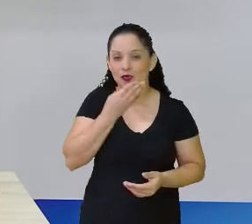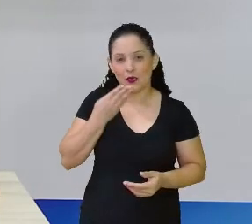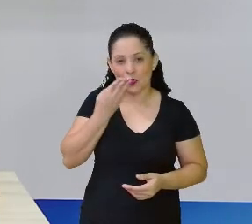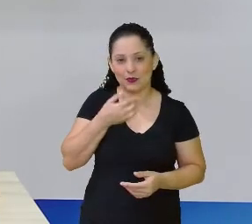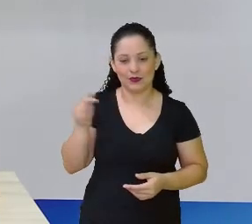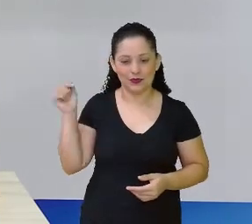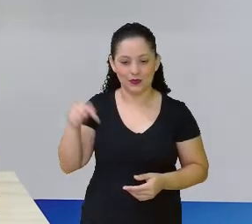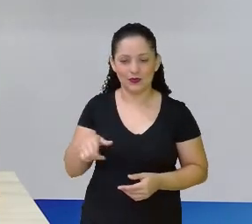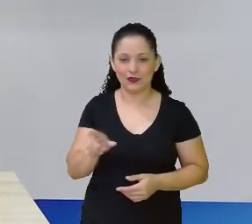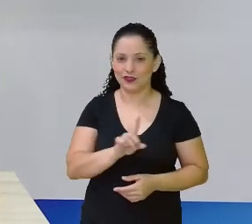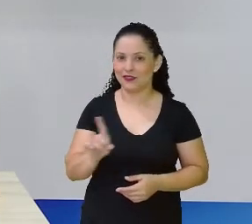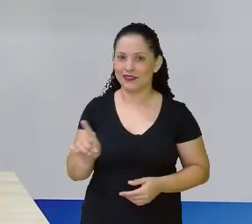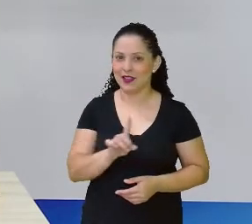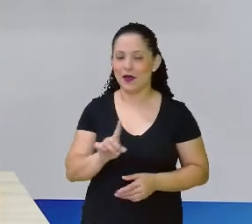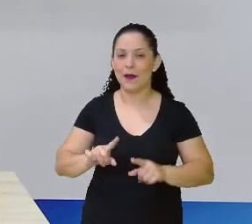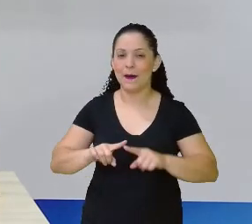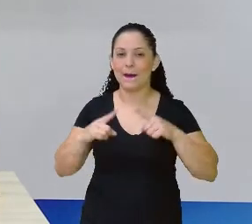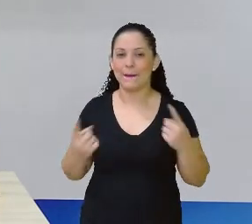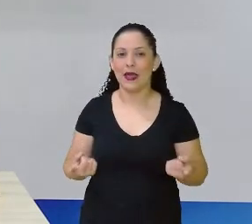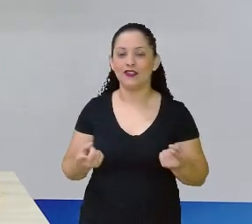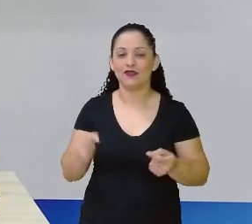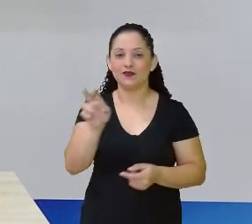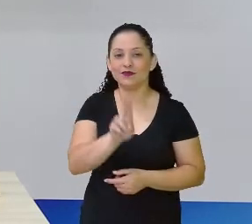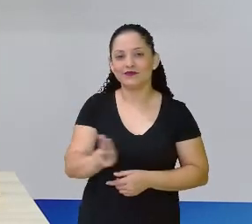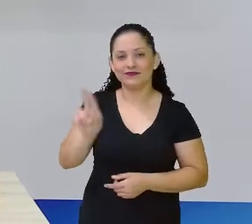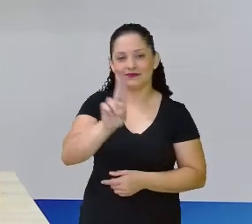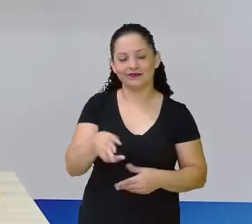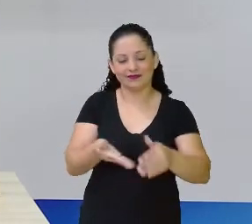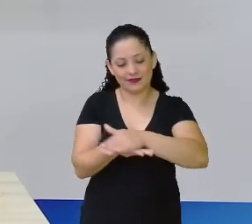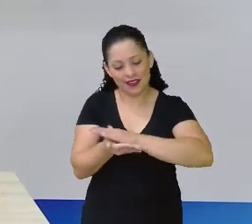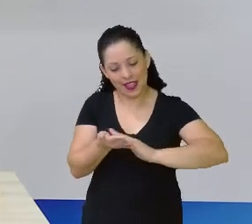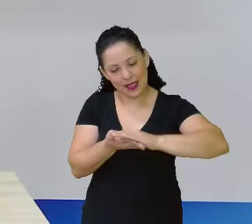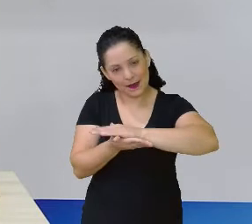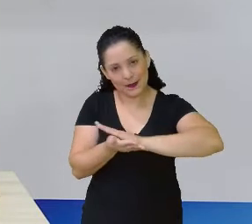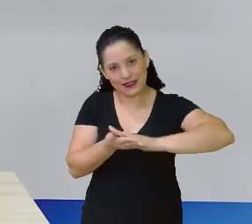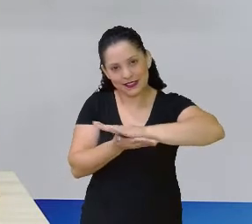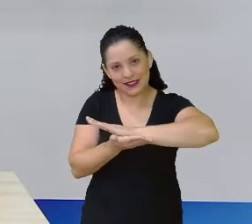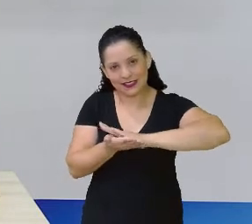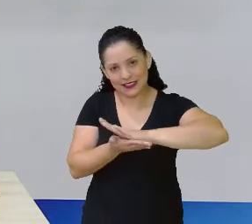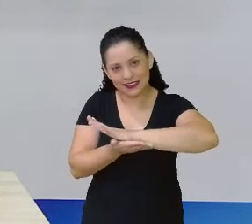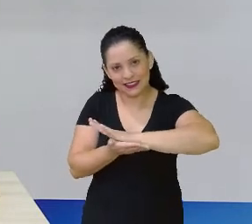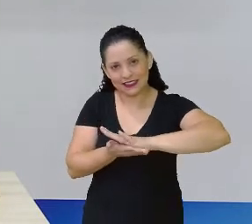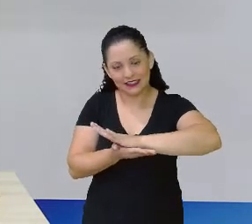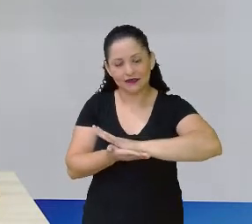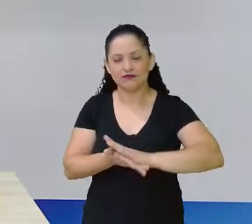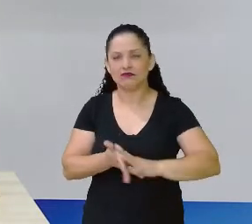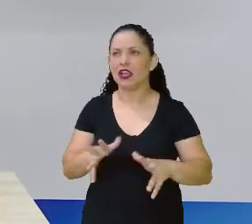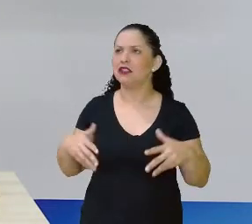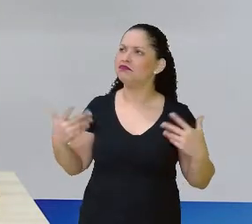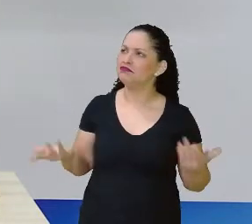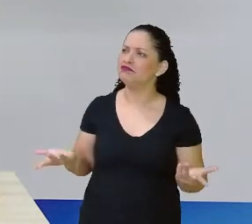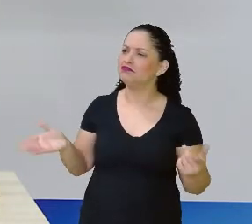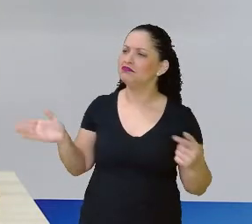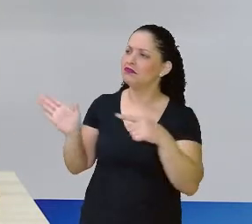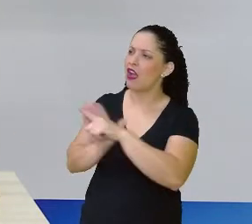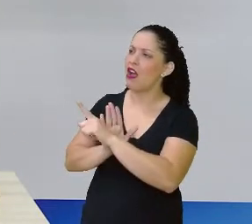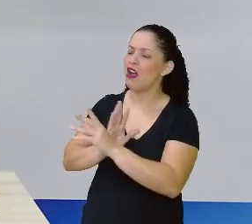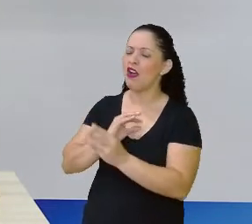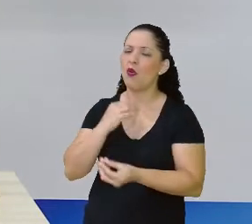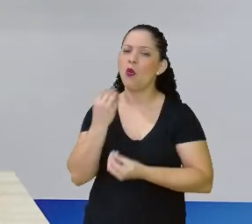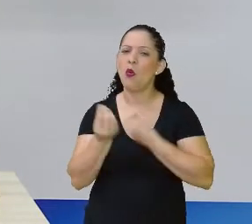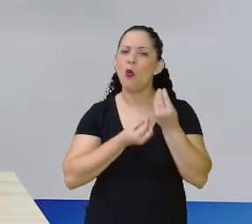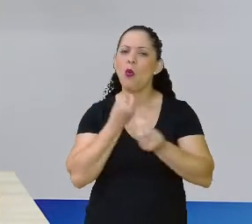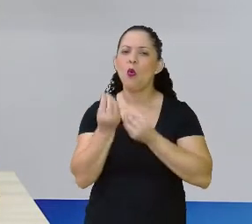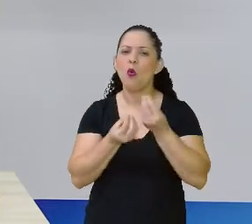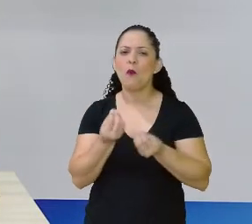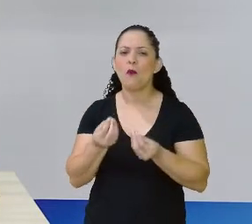hoje. Mas a gente vai trabalhar com a massinha. Professora, como a senhora faria essa pirâmide